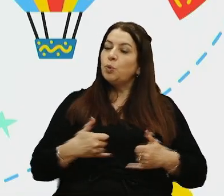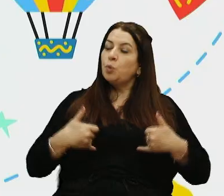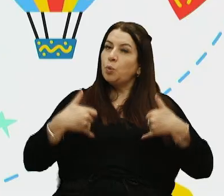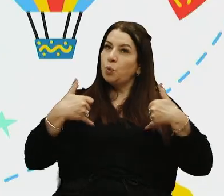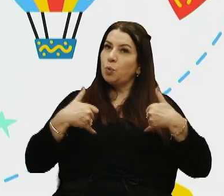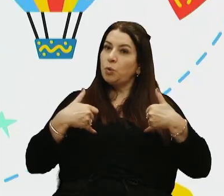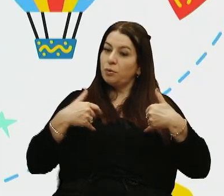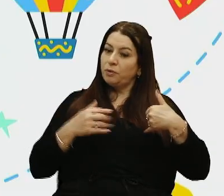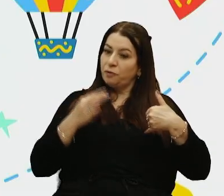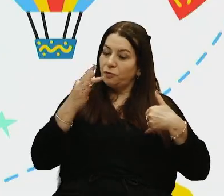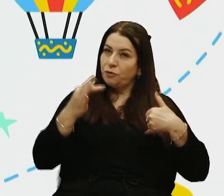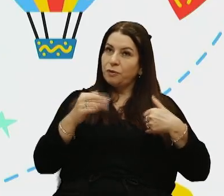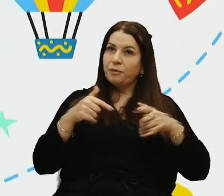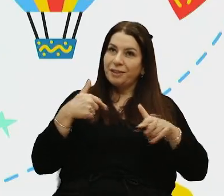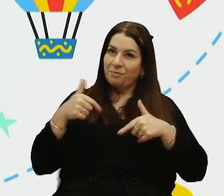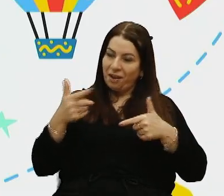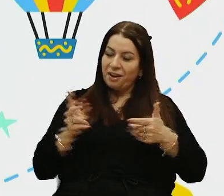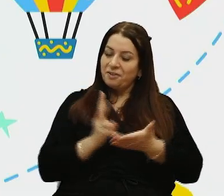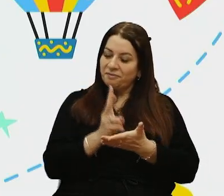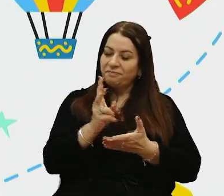vem pela frente e continue trabalhando.